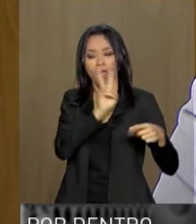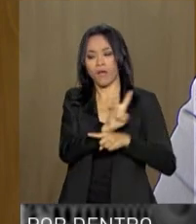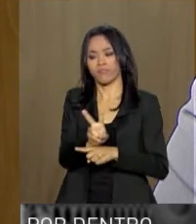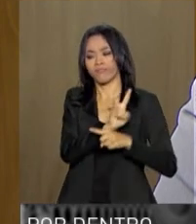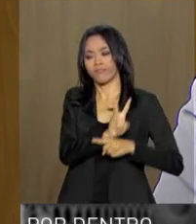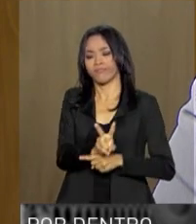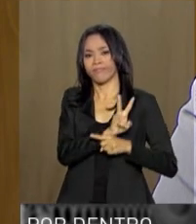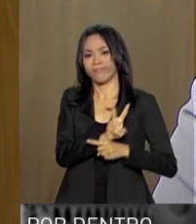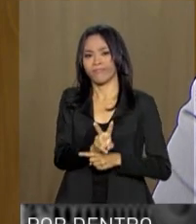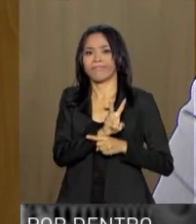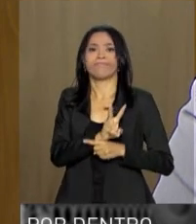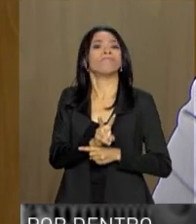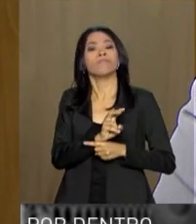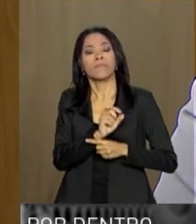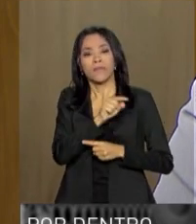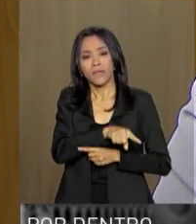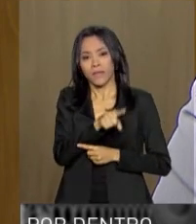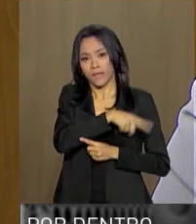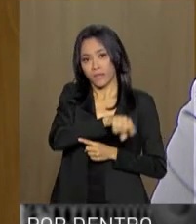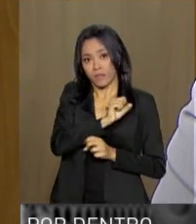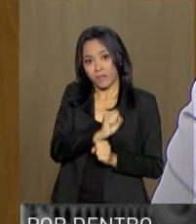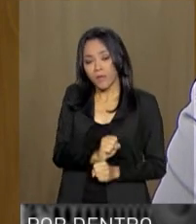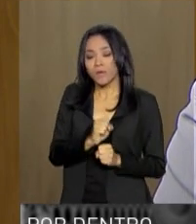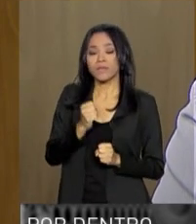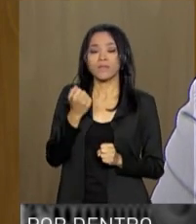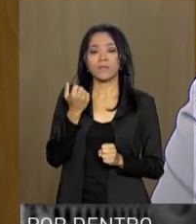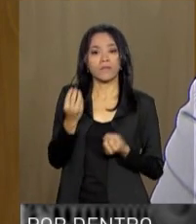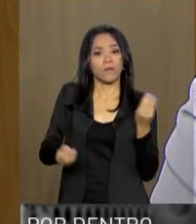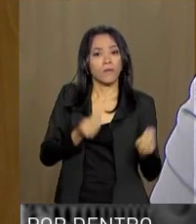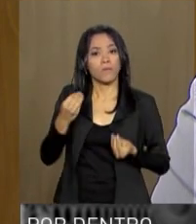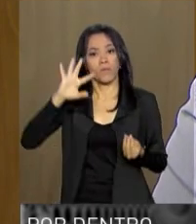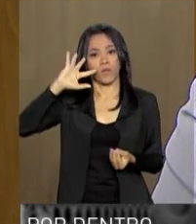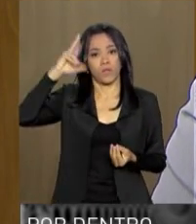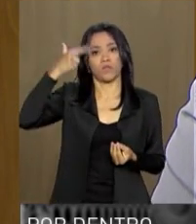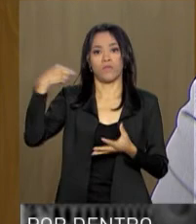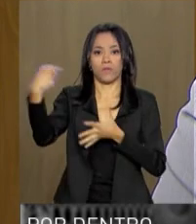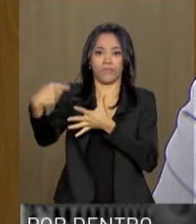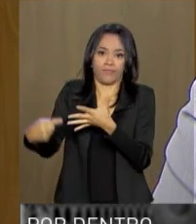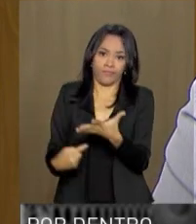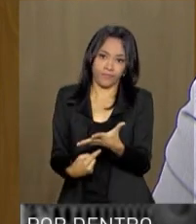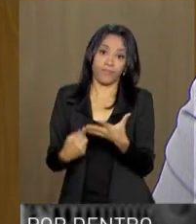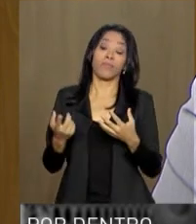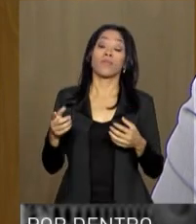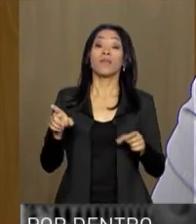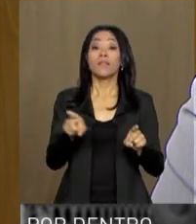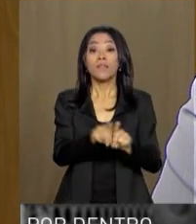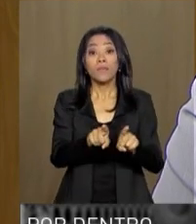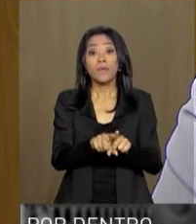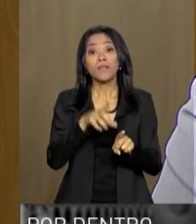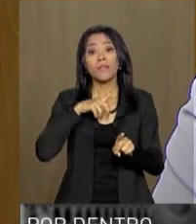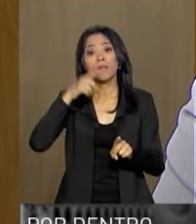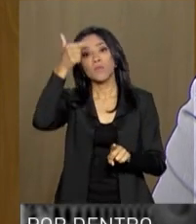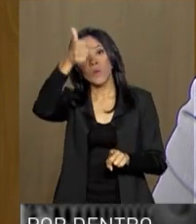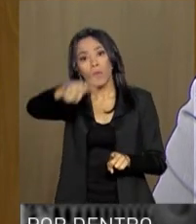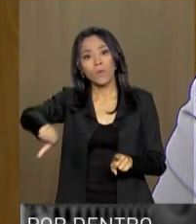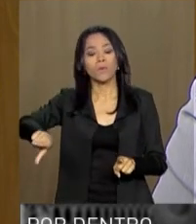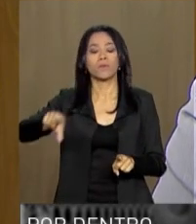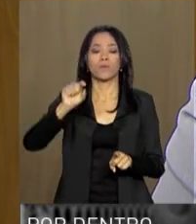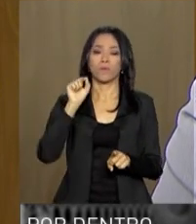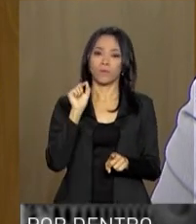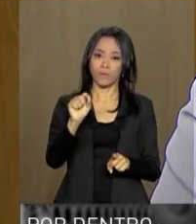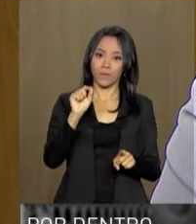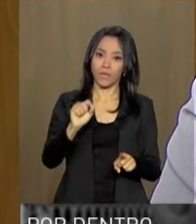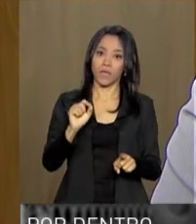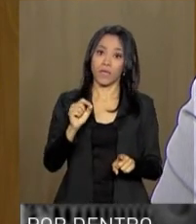observatório então é possa tomar as medidas necessárias além disso nós teremos também uma atuação permanente nestas